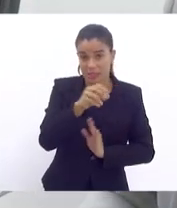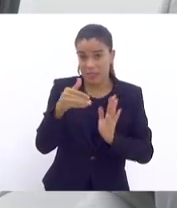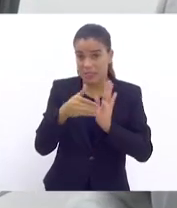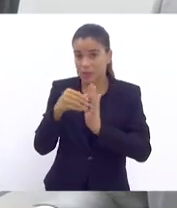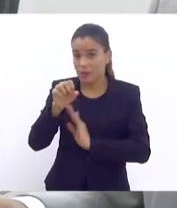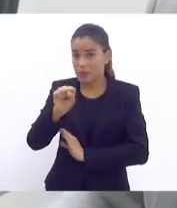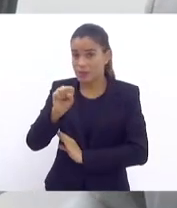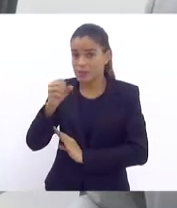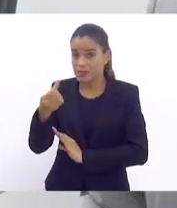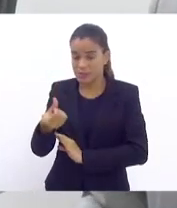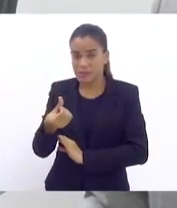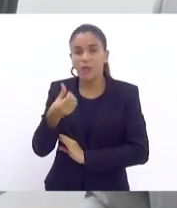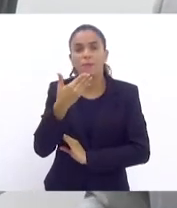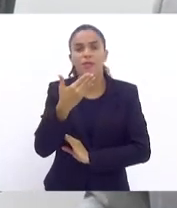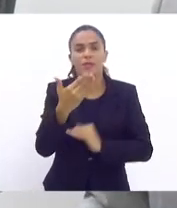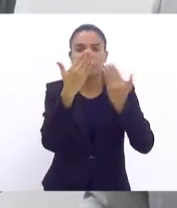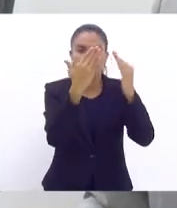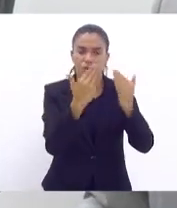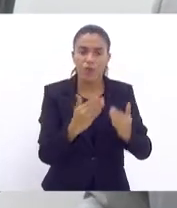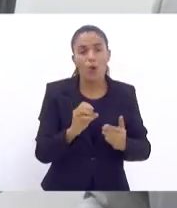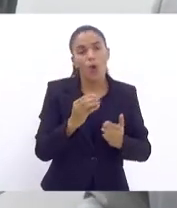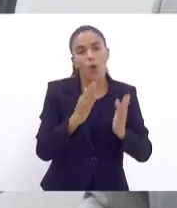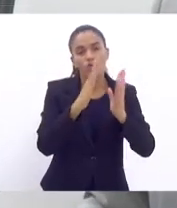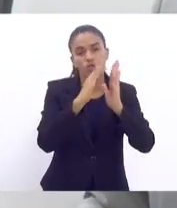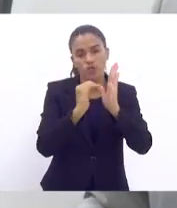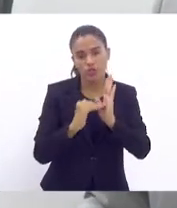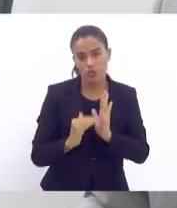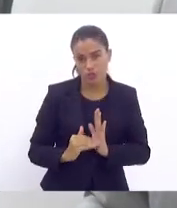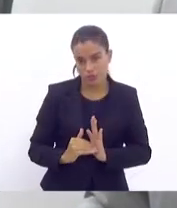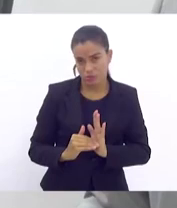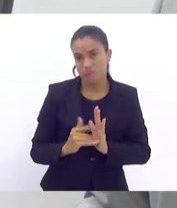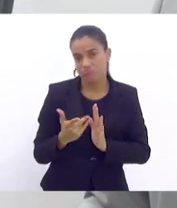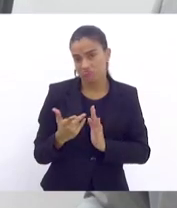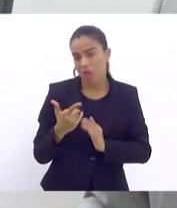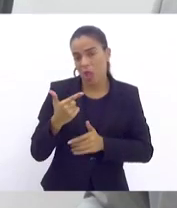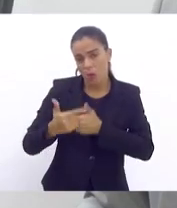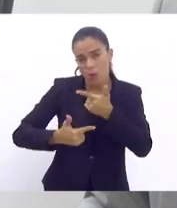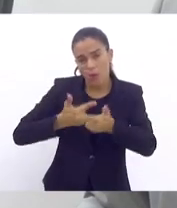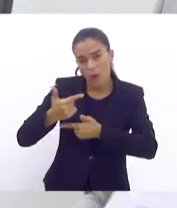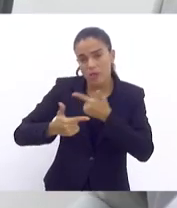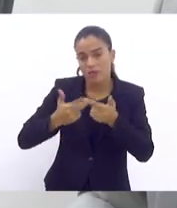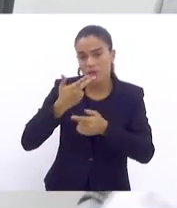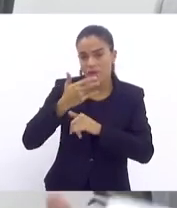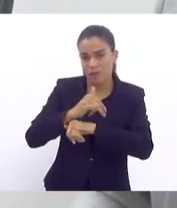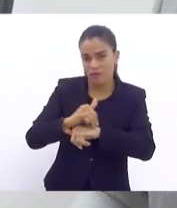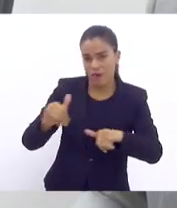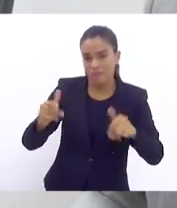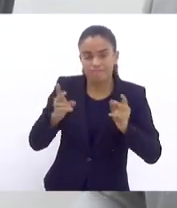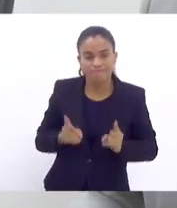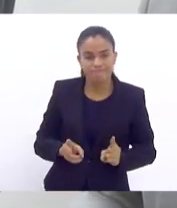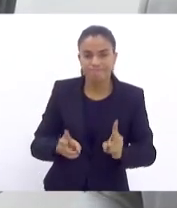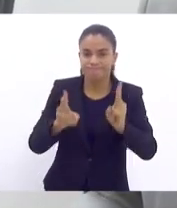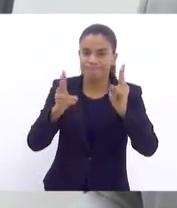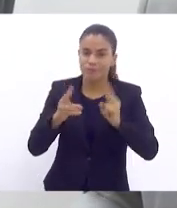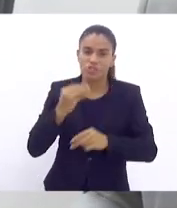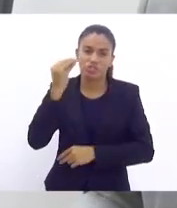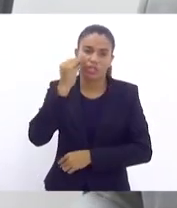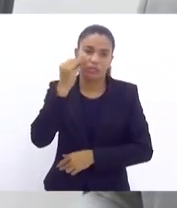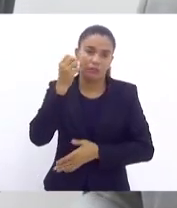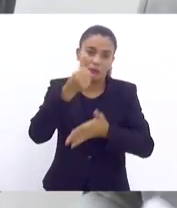de retorno do pedido de vista ou retirado de pauta que é justamente o exercício que eu falo aqui a vossa excelência Eu já tentei